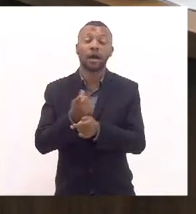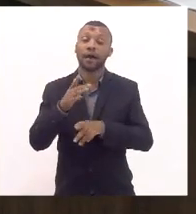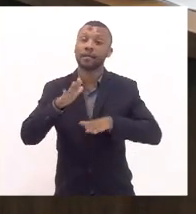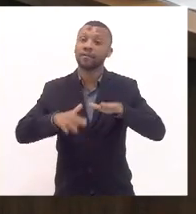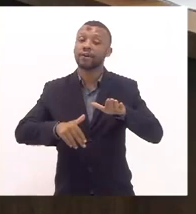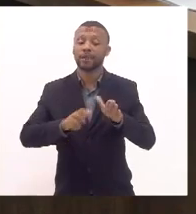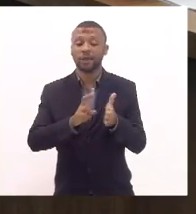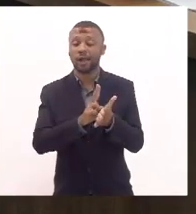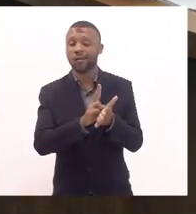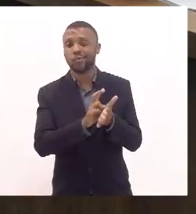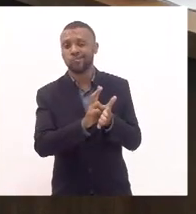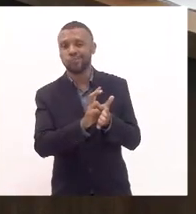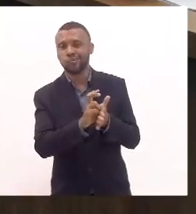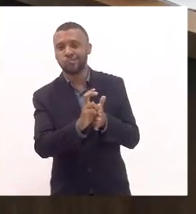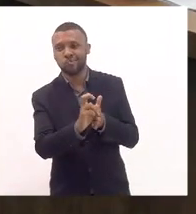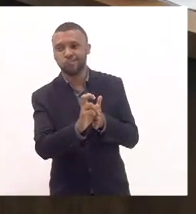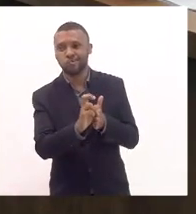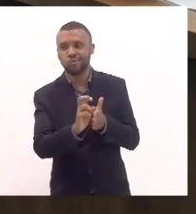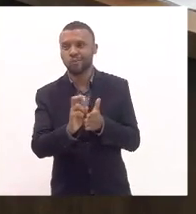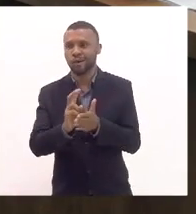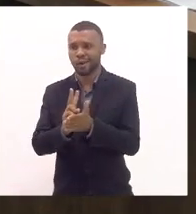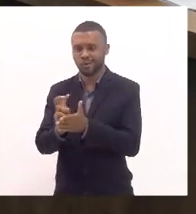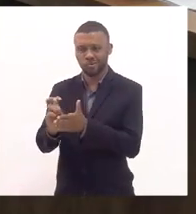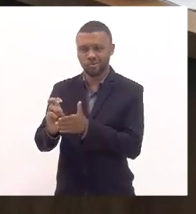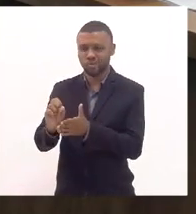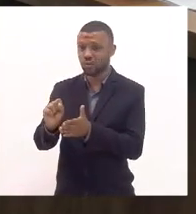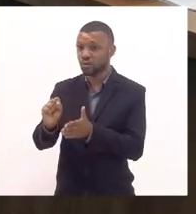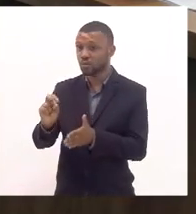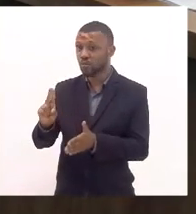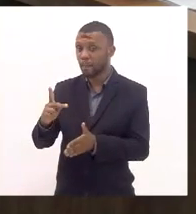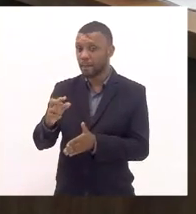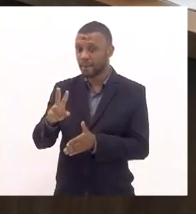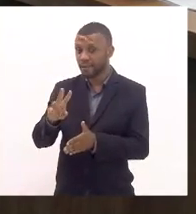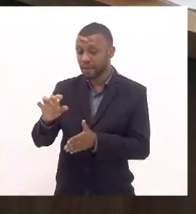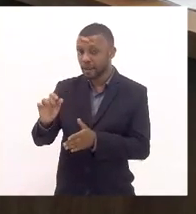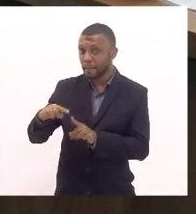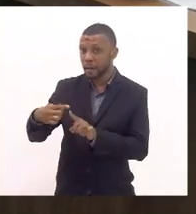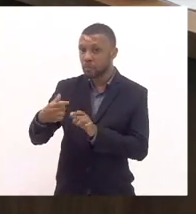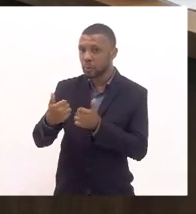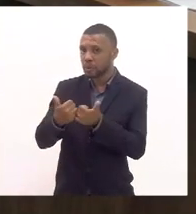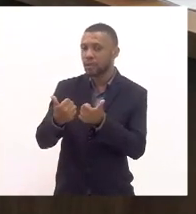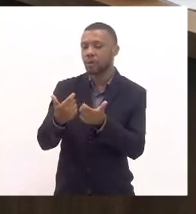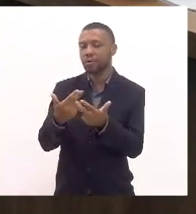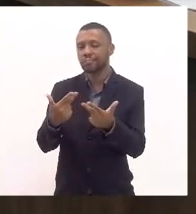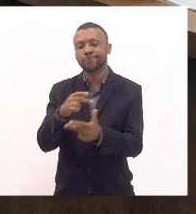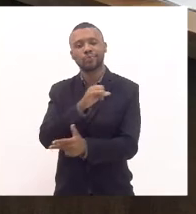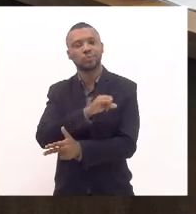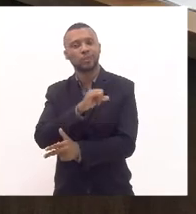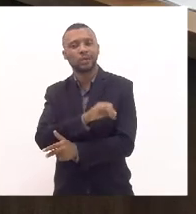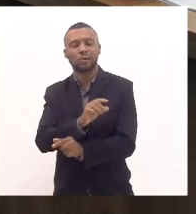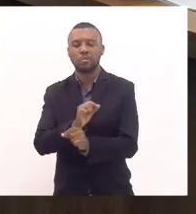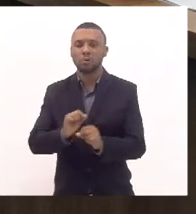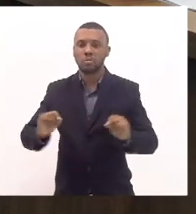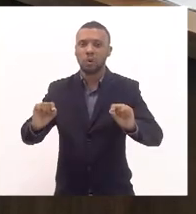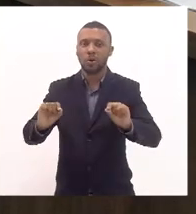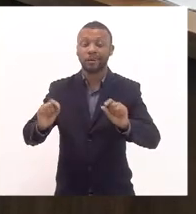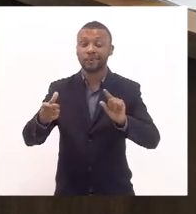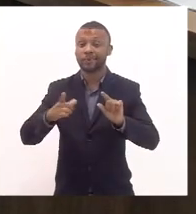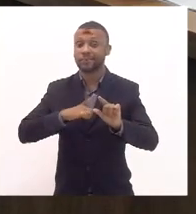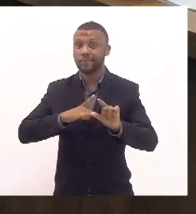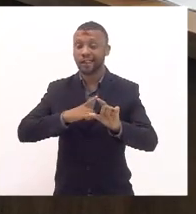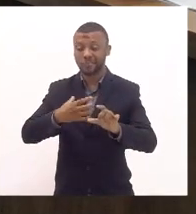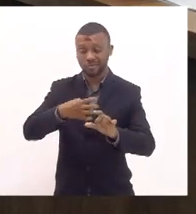SuperVia e o transporte de trem no Rio de Janeiro não estivesse sim dessa